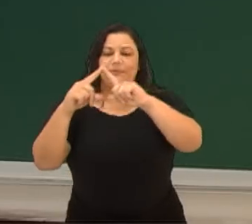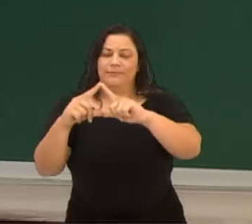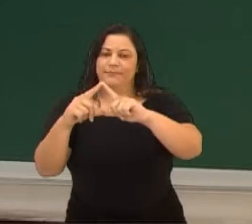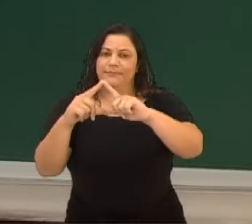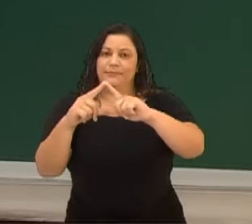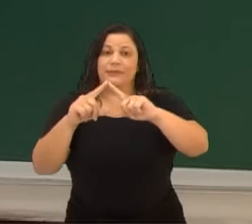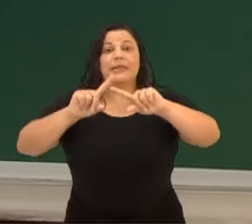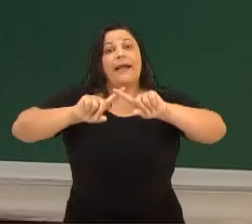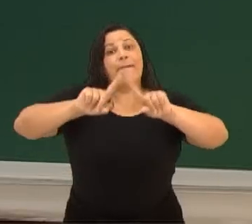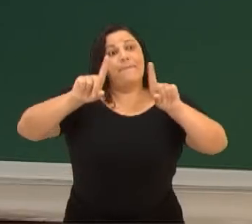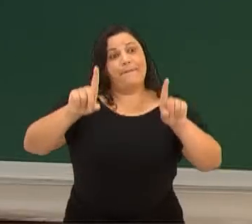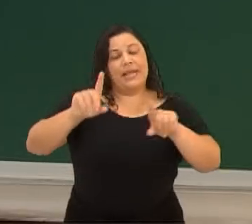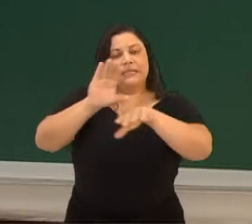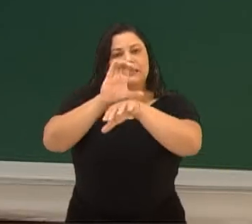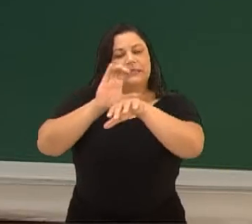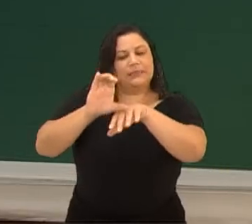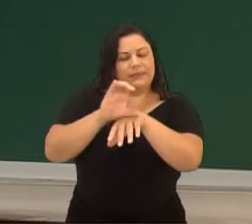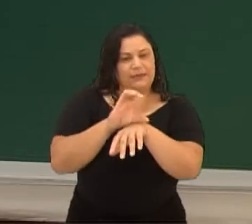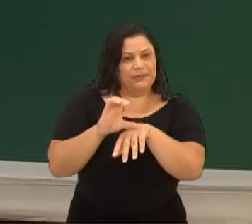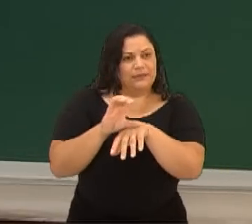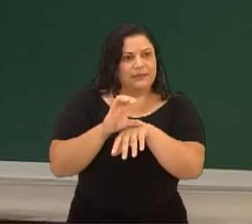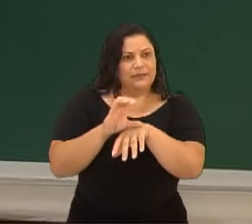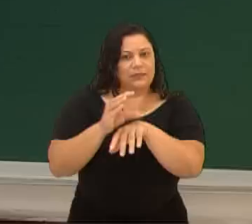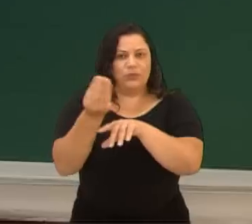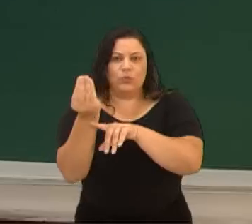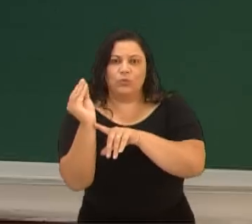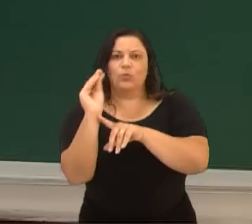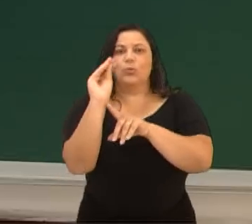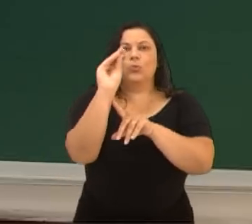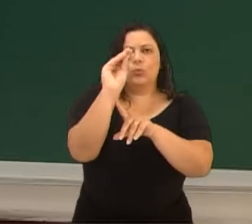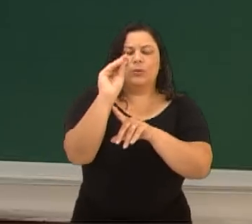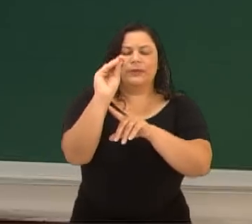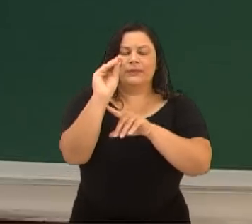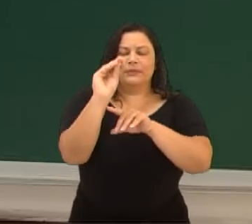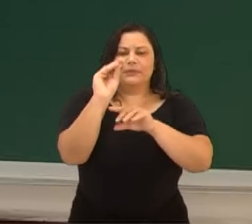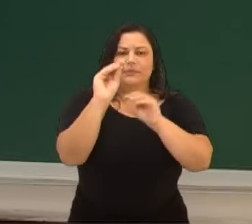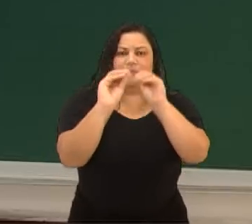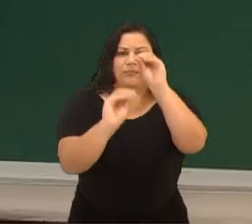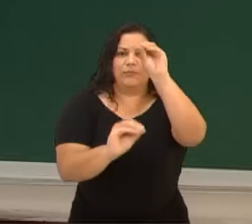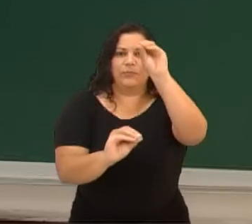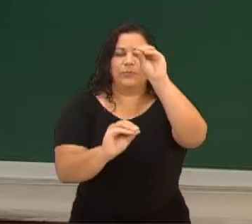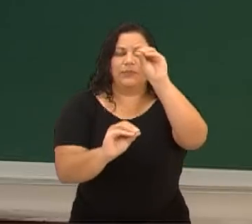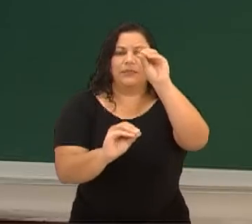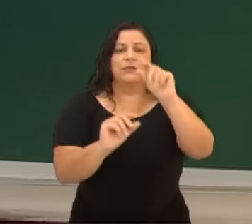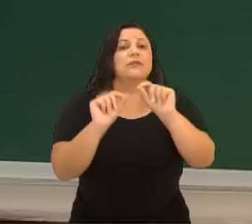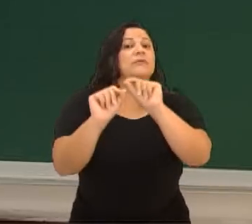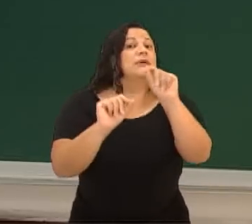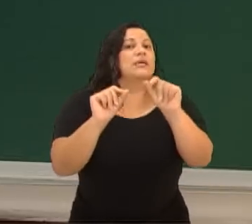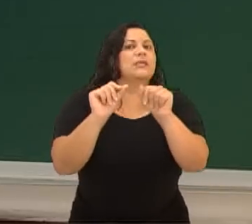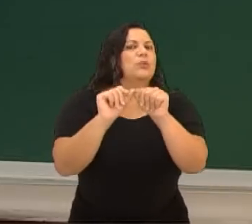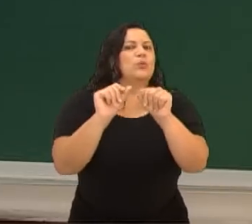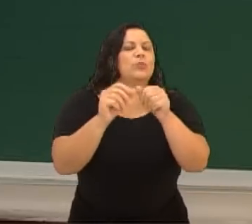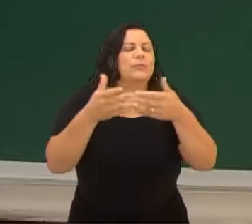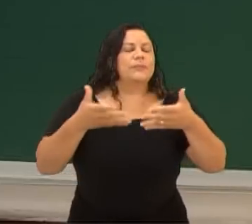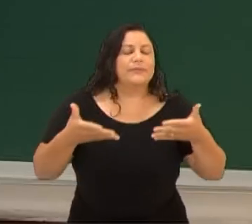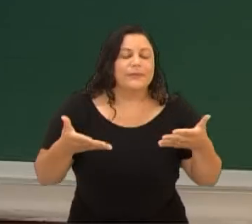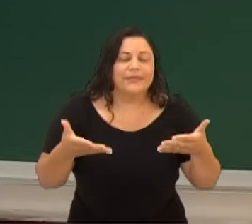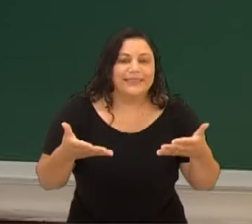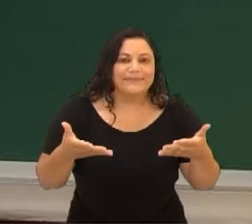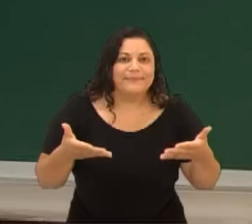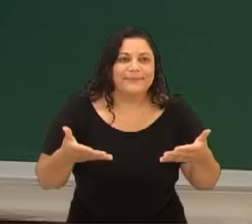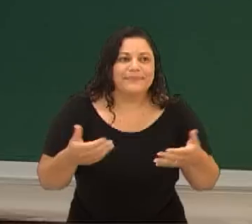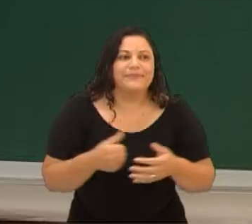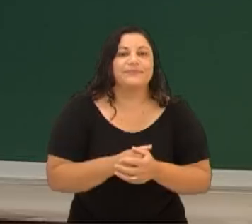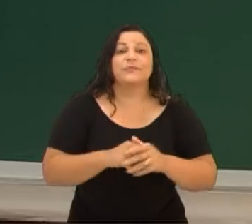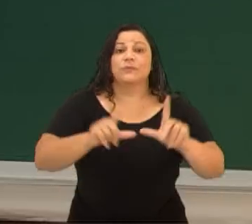triângulo cinza aqui e colocarmos em cima deste outro triângulo, nós vamos formar o quê?